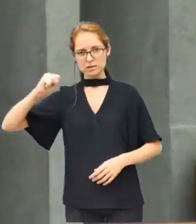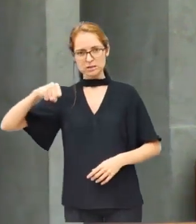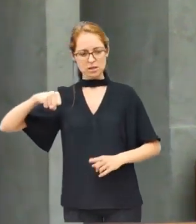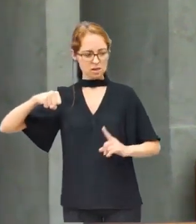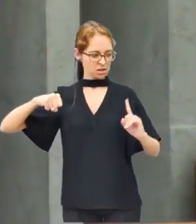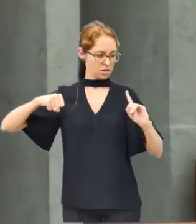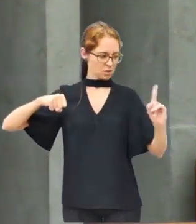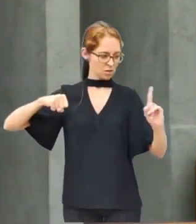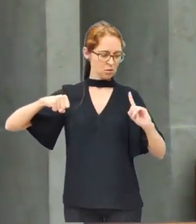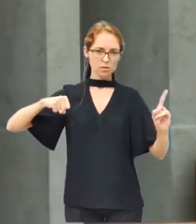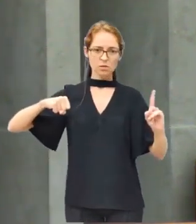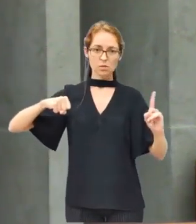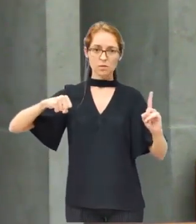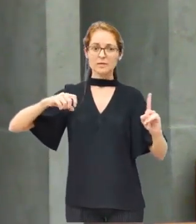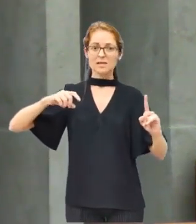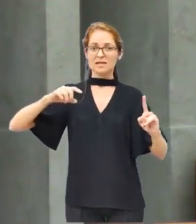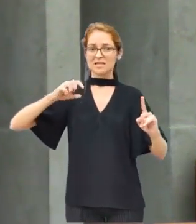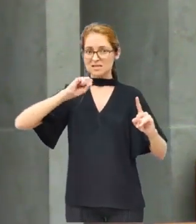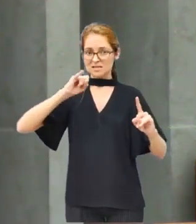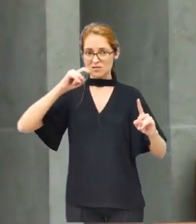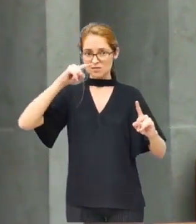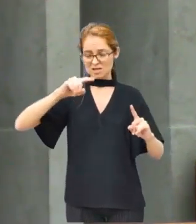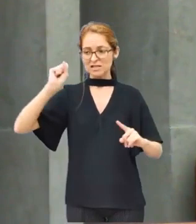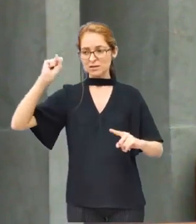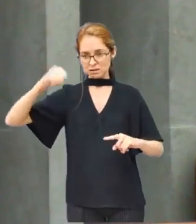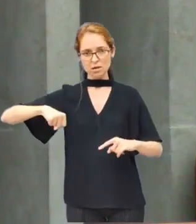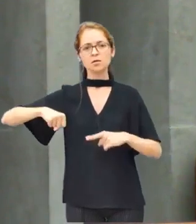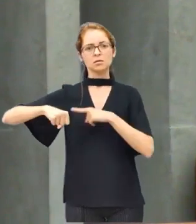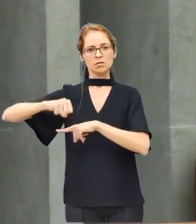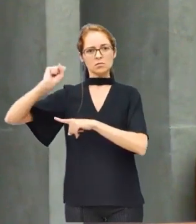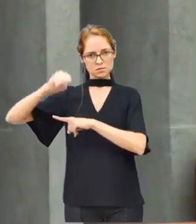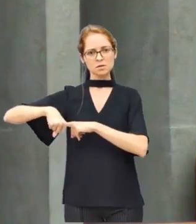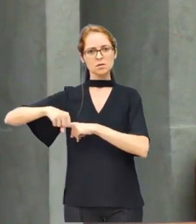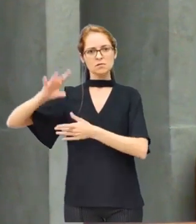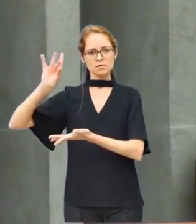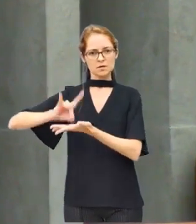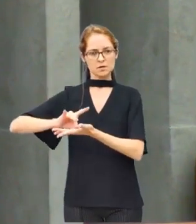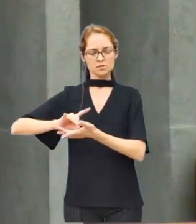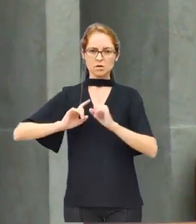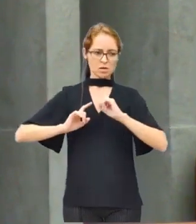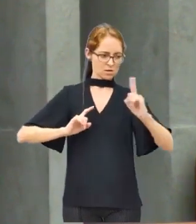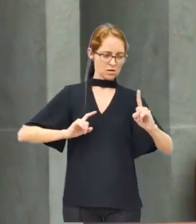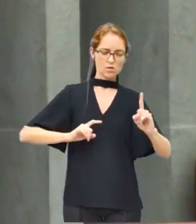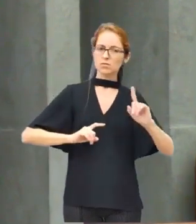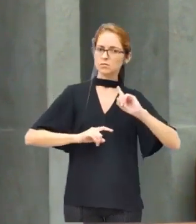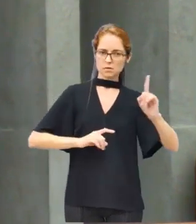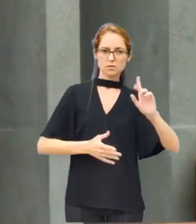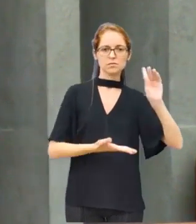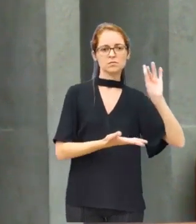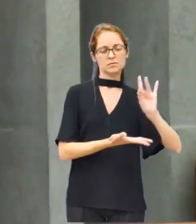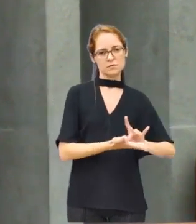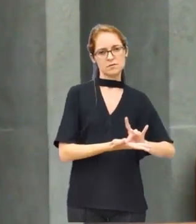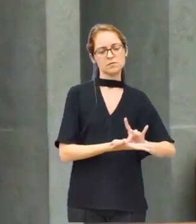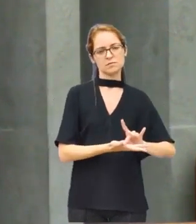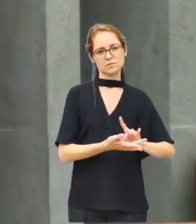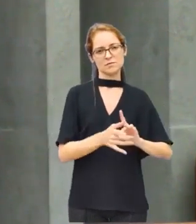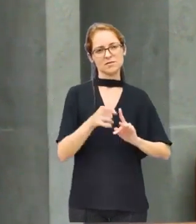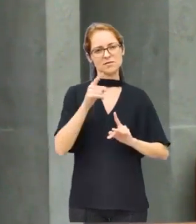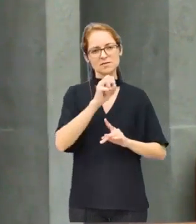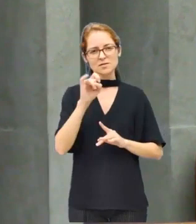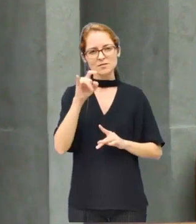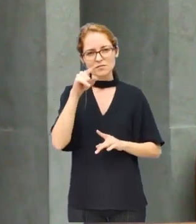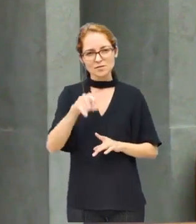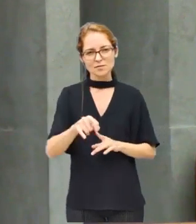por Deus ou por qualquer outra coisa, mas se você fizer voto, cumpra. E se você fez um voto diante do Senhor, de buscar a santidade, de